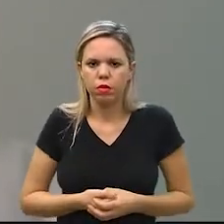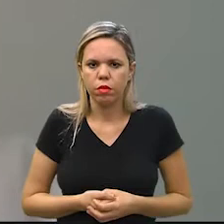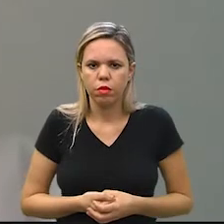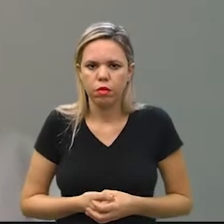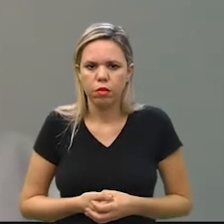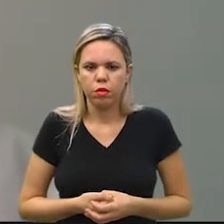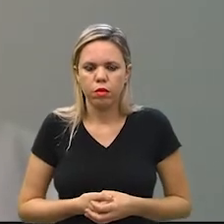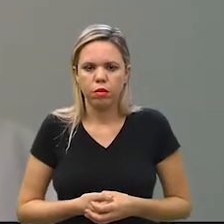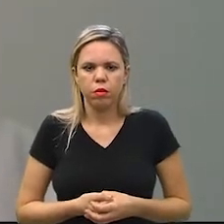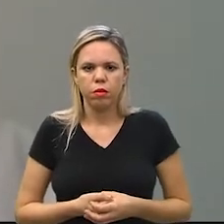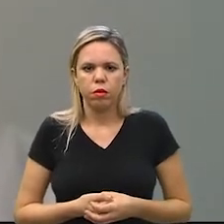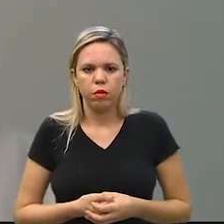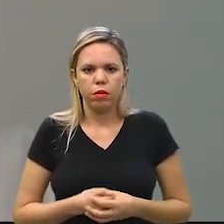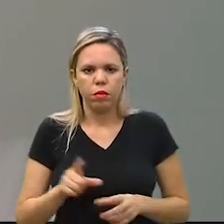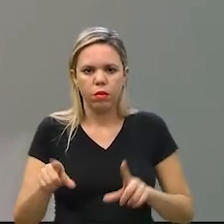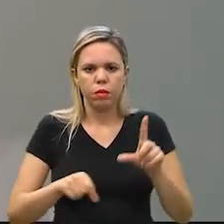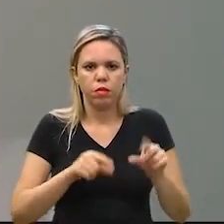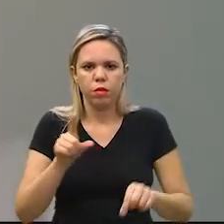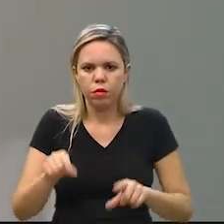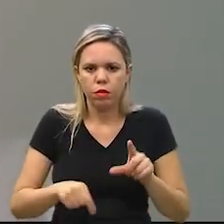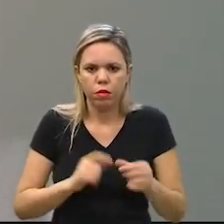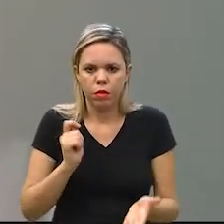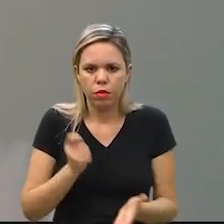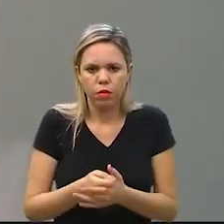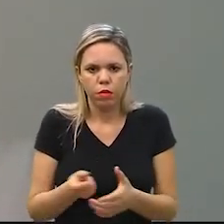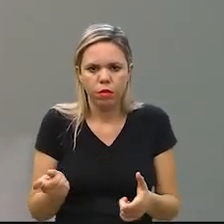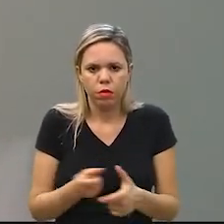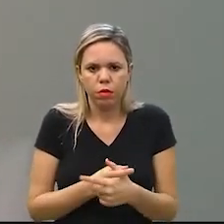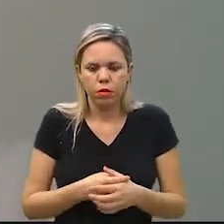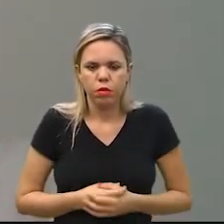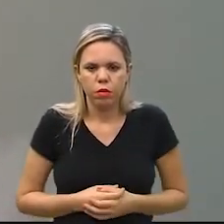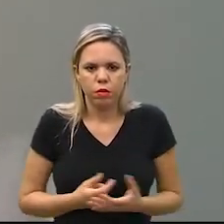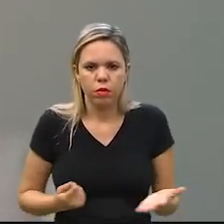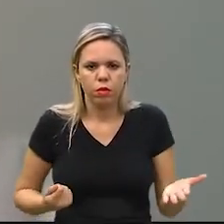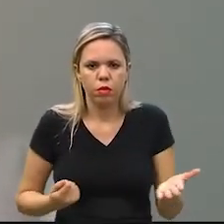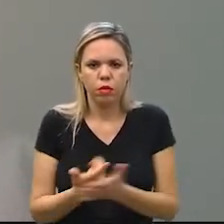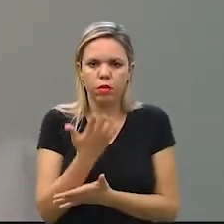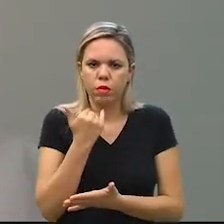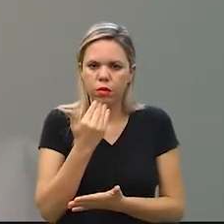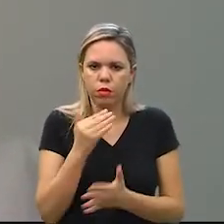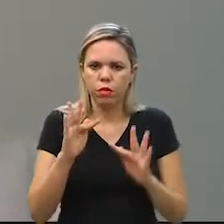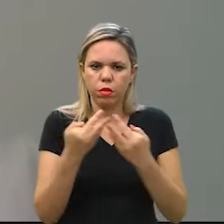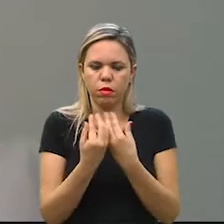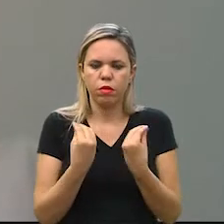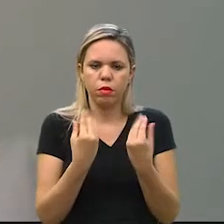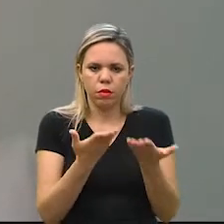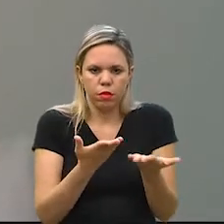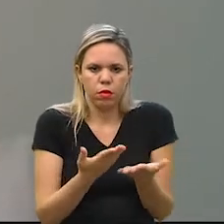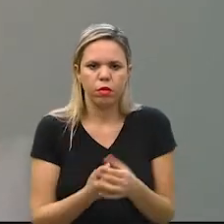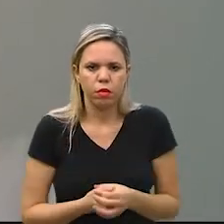E entre escolher pagar suas despesas e comprar alimento para sua família, aquele cidadão, e